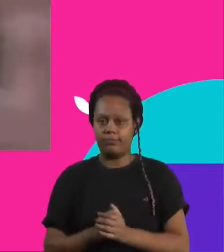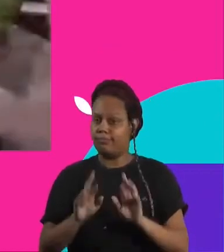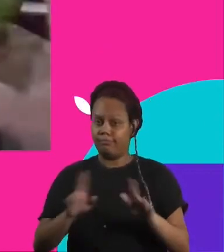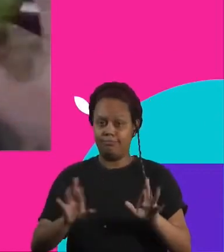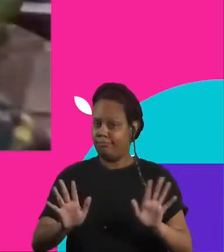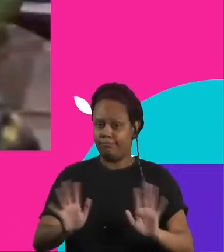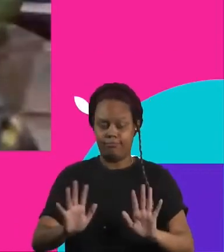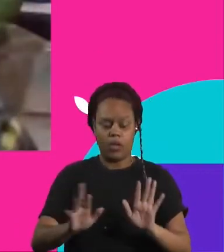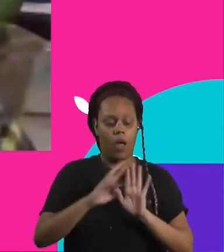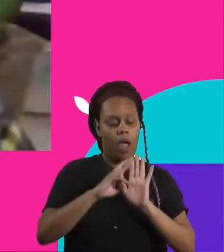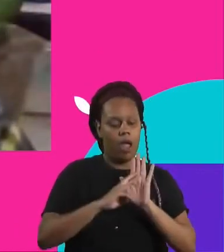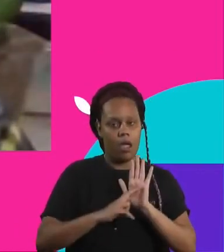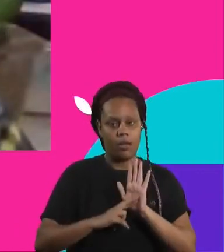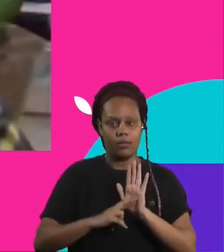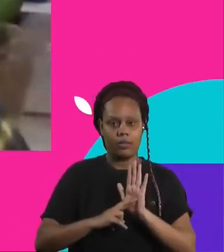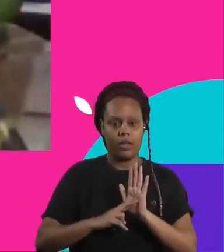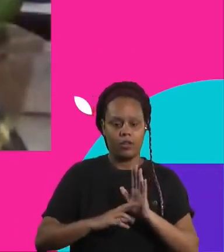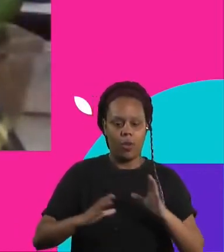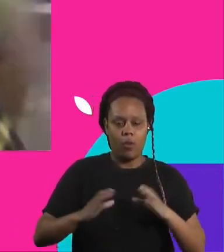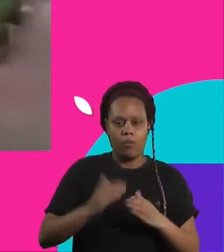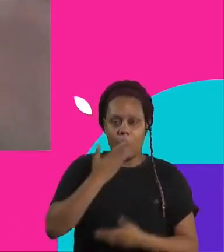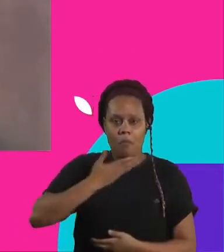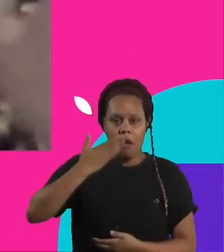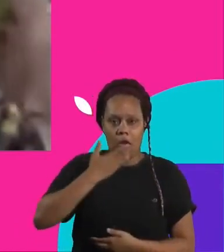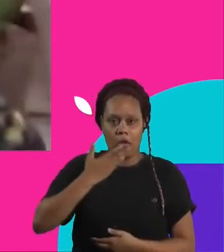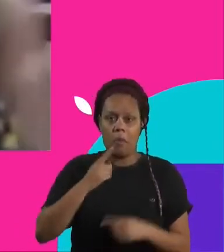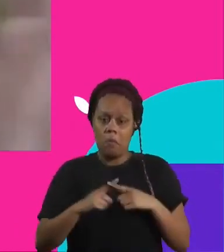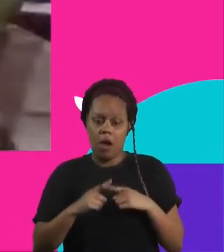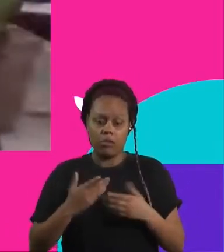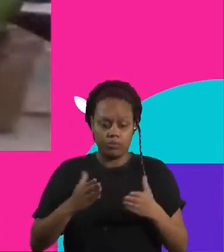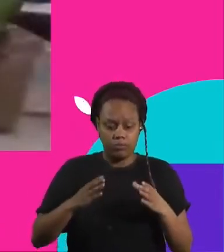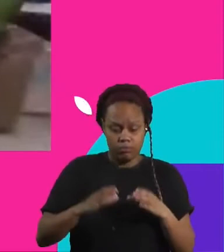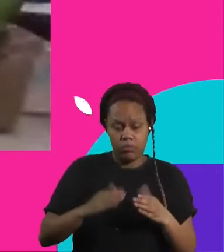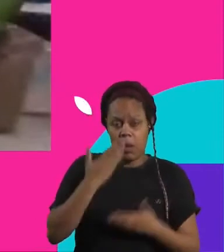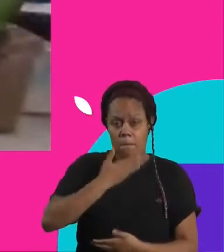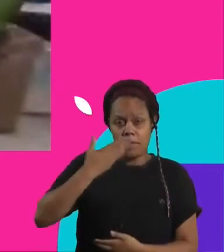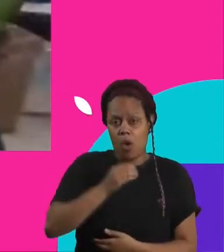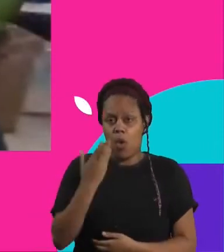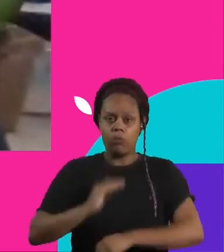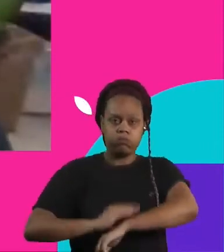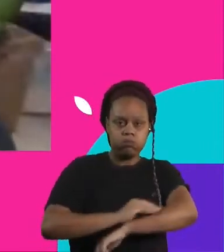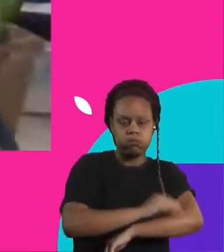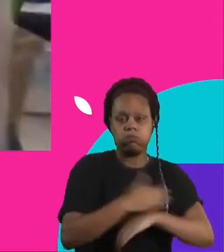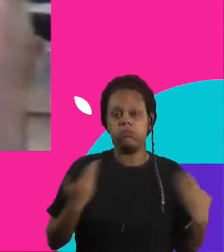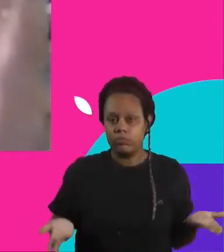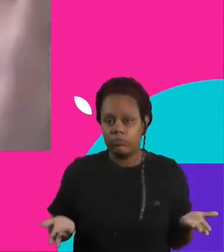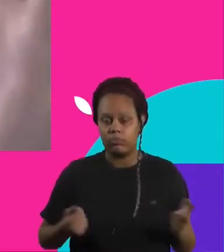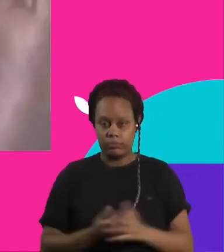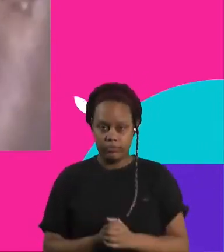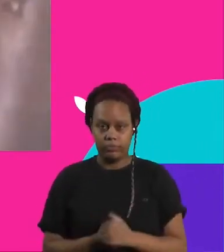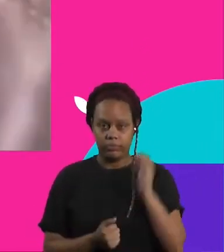desse processo pode sair um bolo ou pode sair um sapo, mas são passos que você